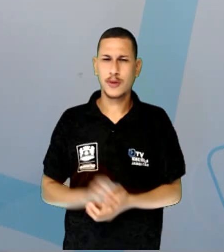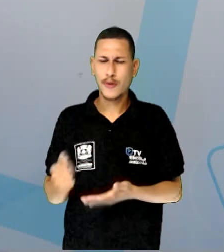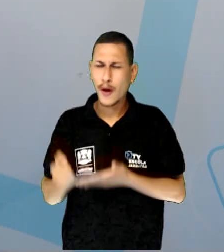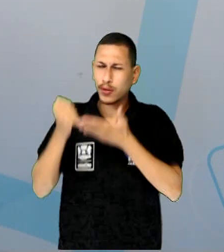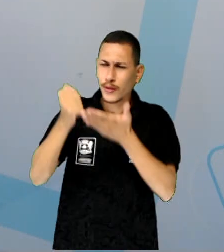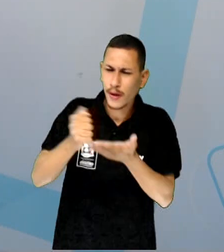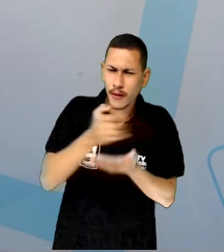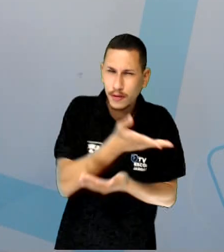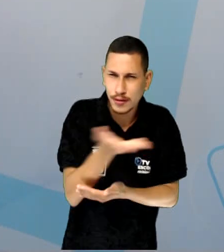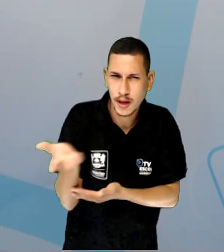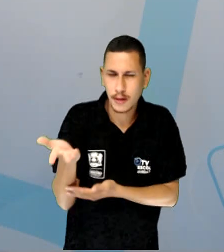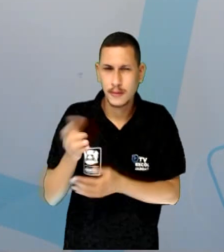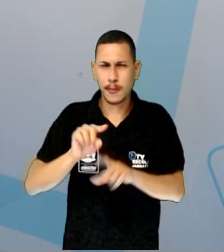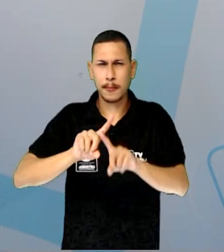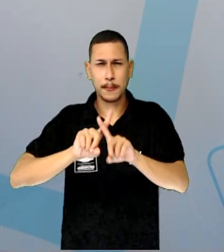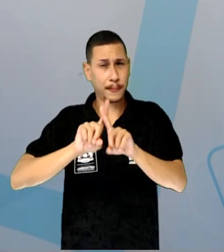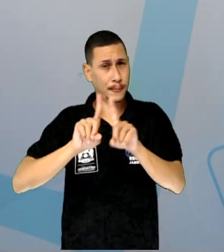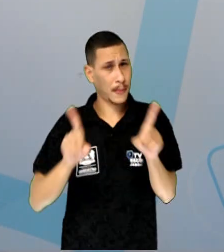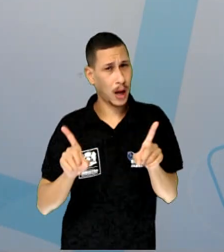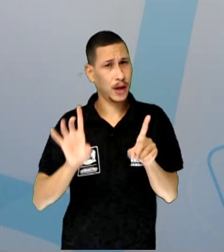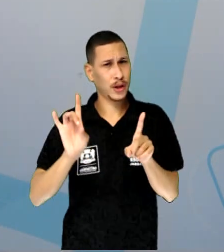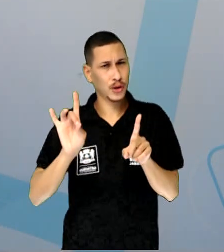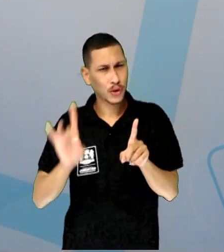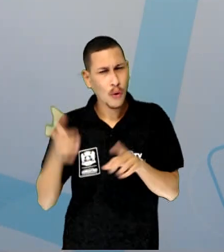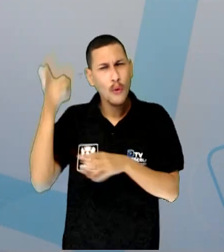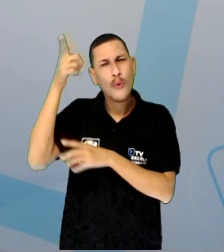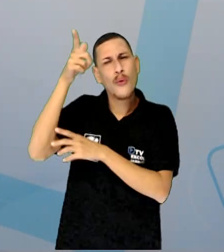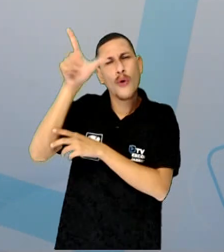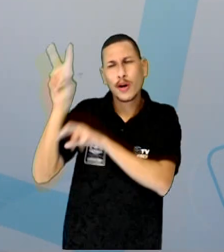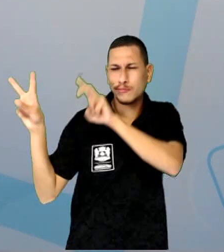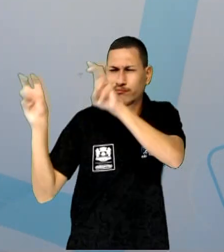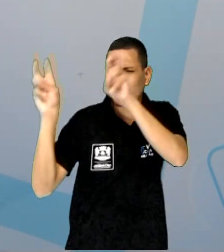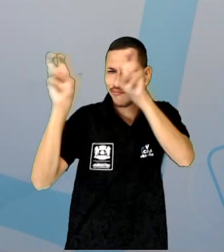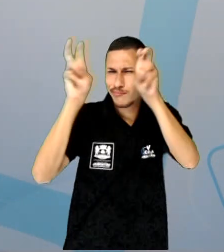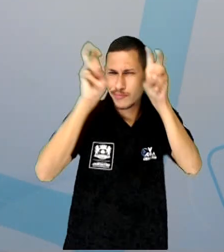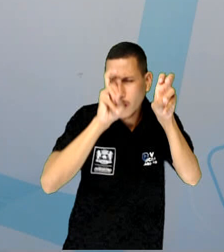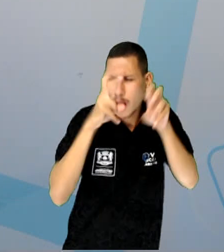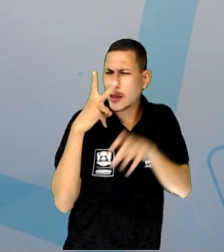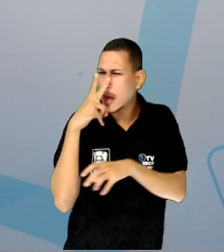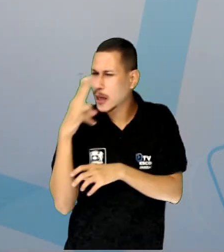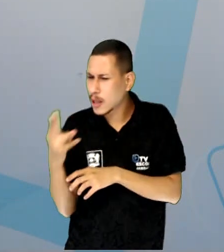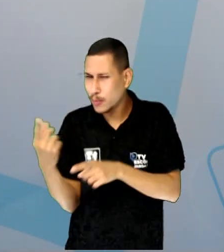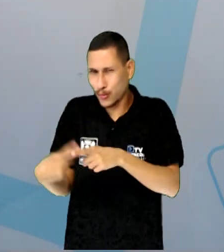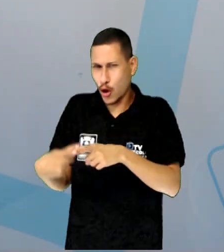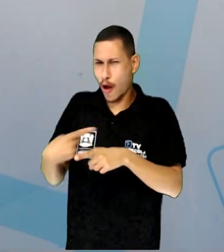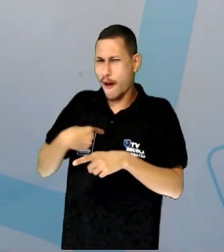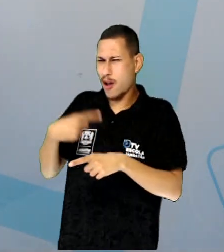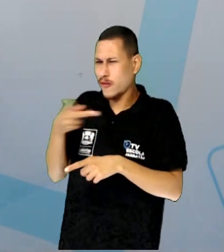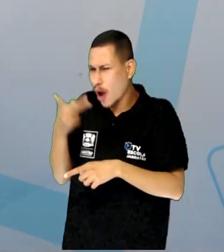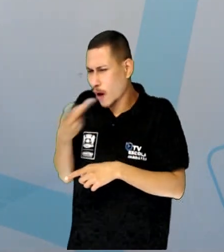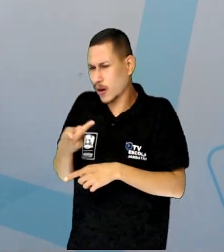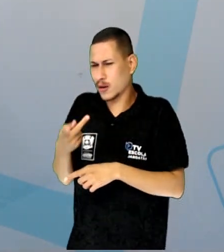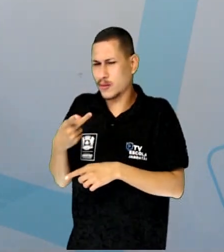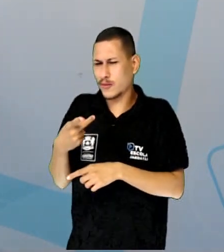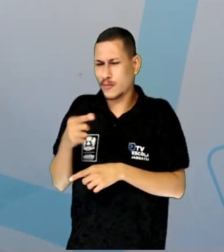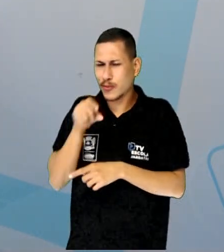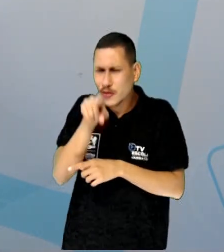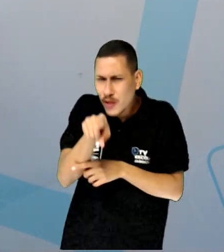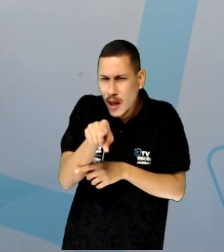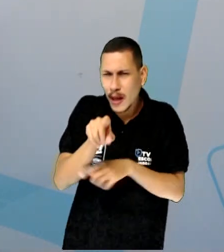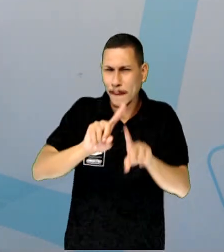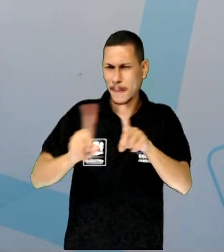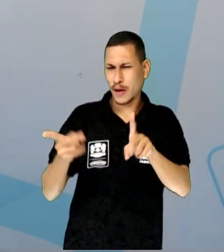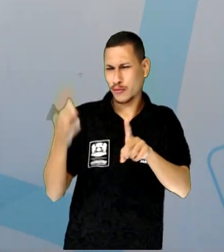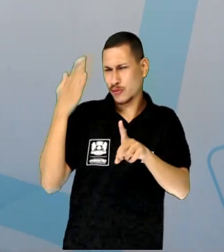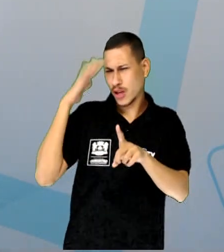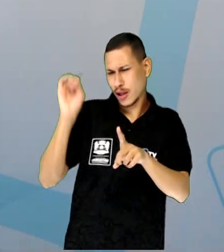ajudaria você. Mas isso é uma outra situação hipotética, porque quem está falando sou eu, quem estou dizendo isso para você, né? Eu não